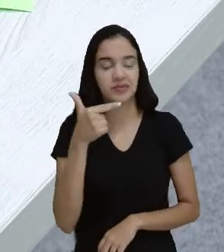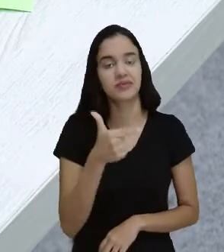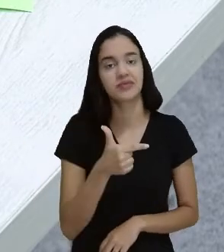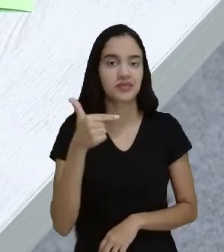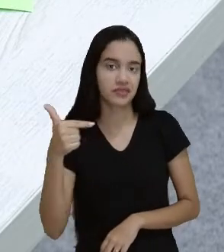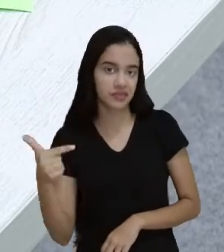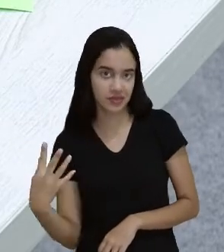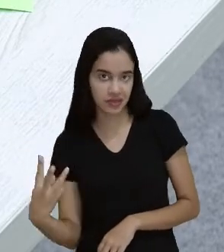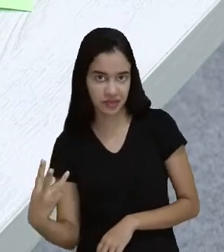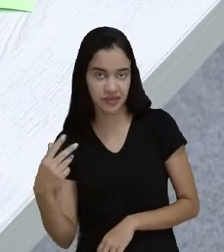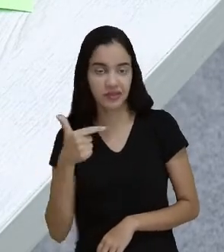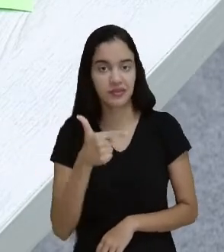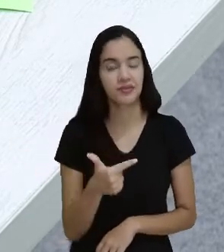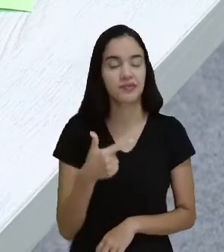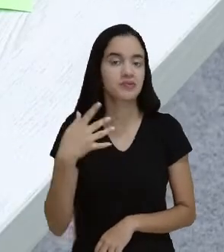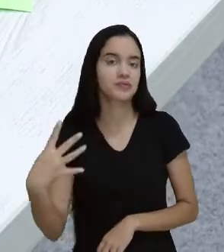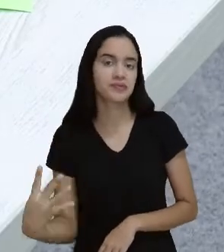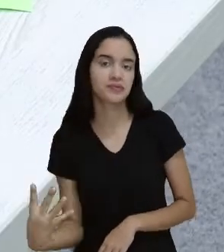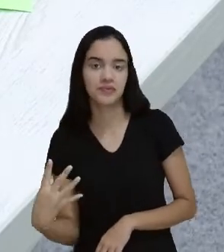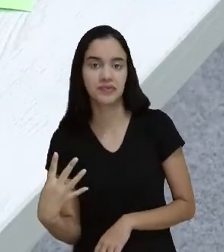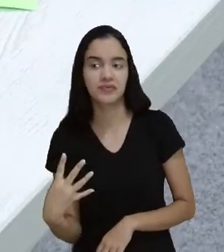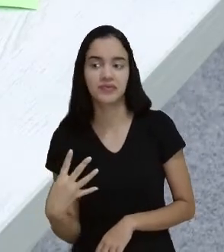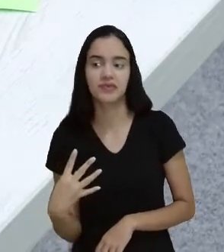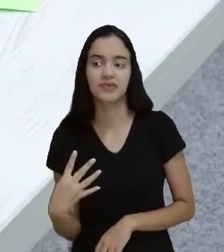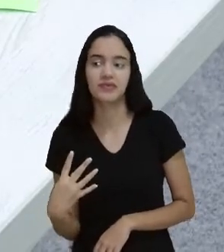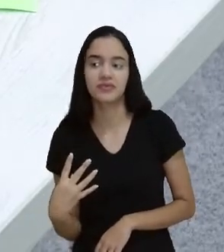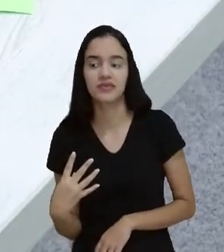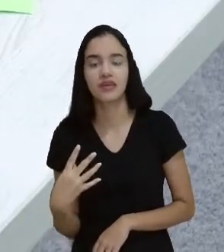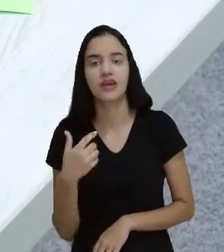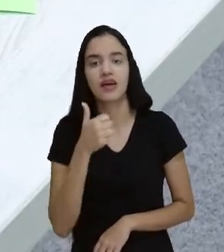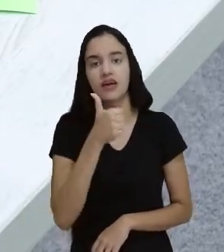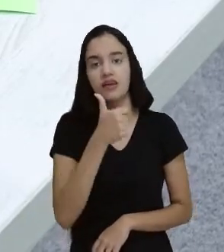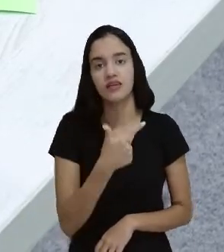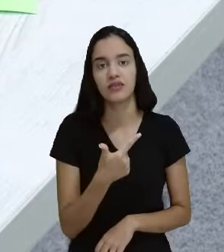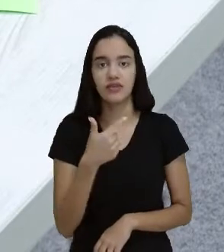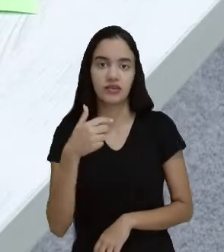22, 23, 24,